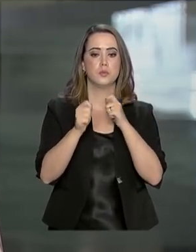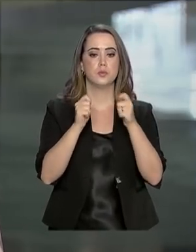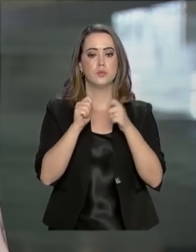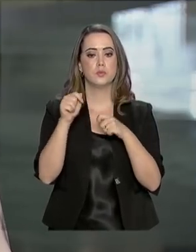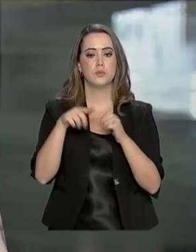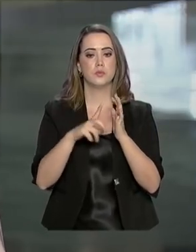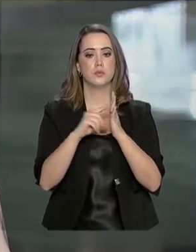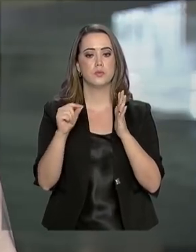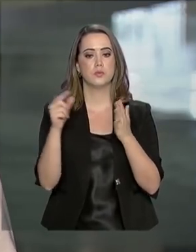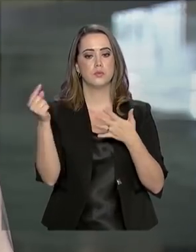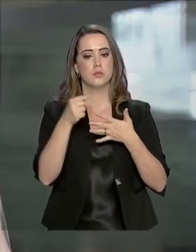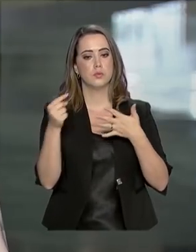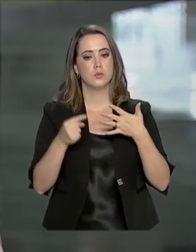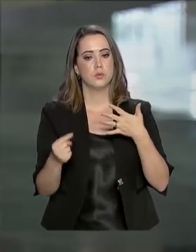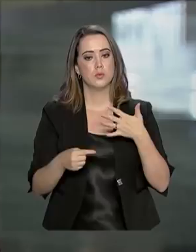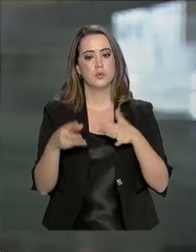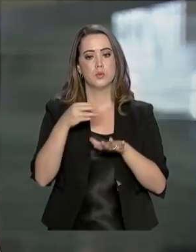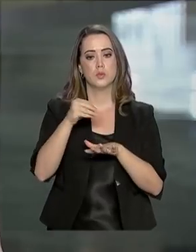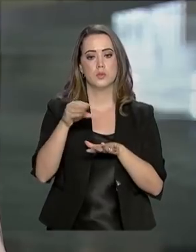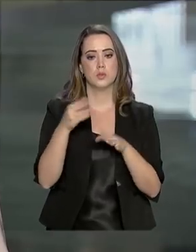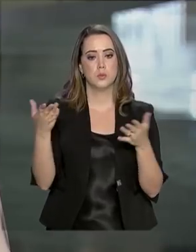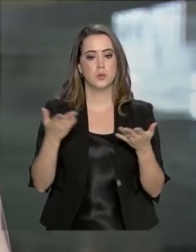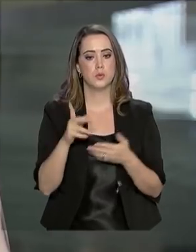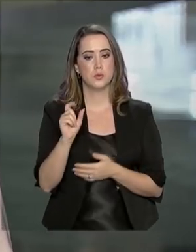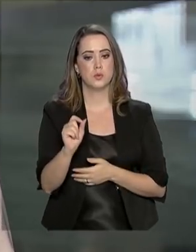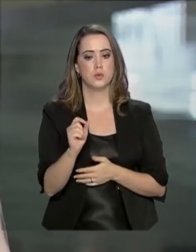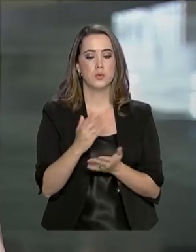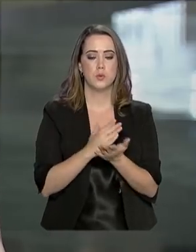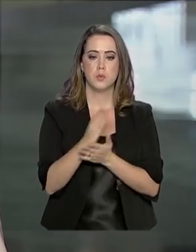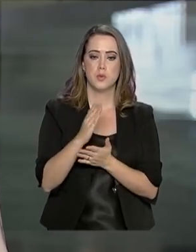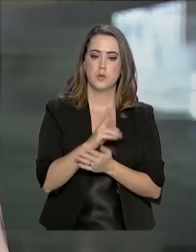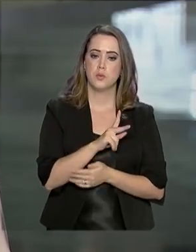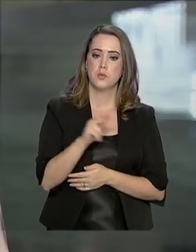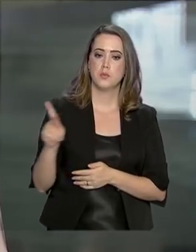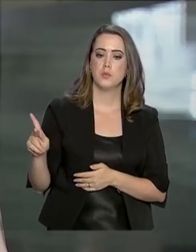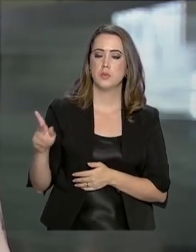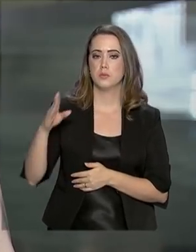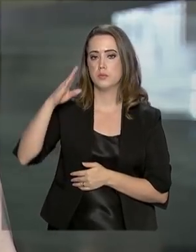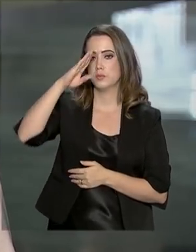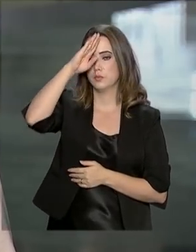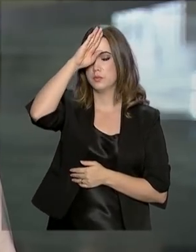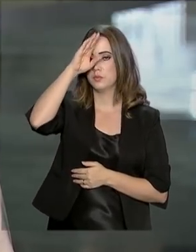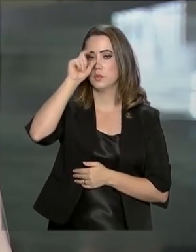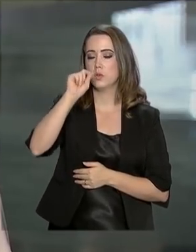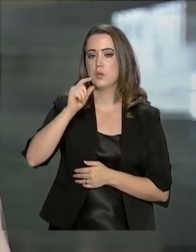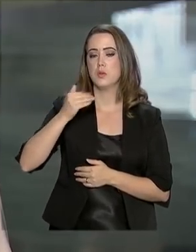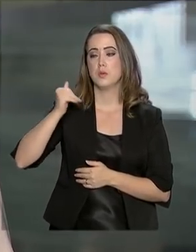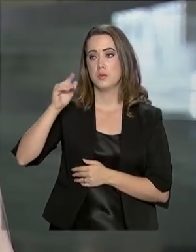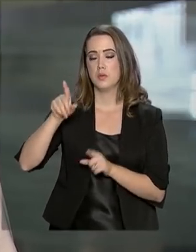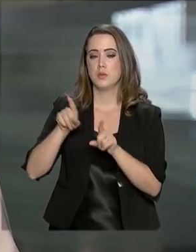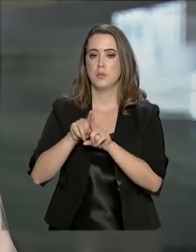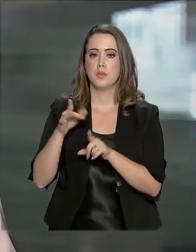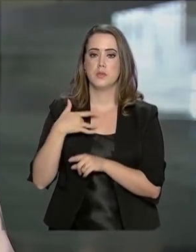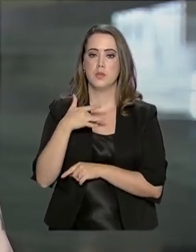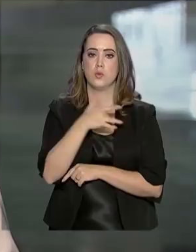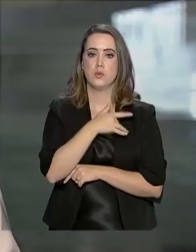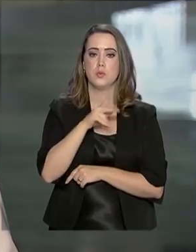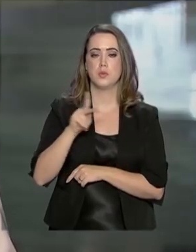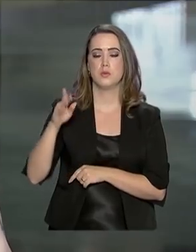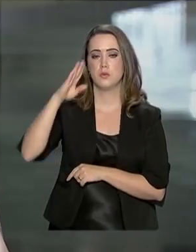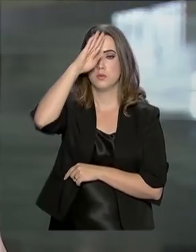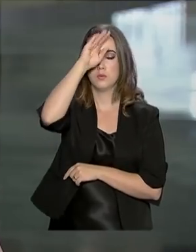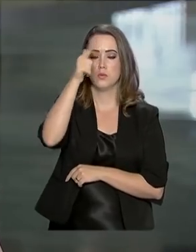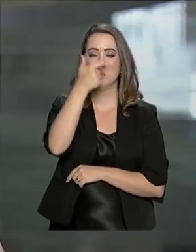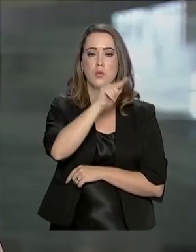palácio Ele trouxe vários assuntos hoje começando pelo presidente Jair bolsonaro além da situação de saúde do presidente né Ele